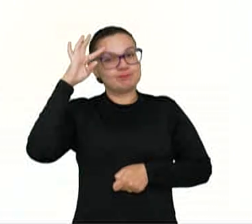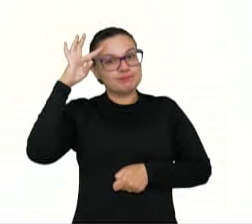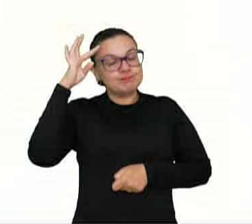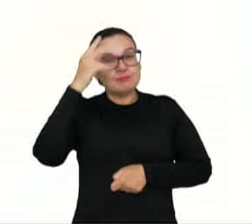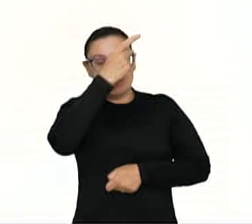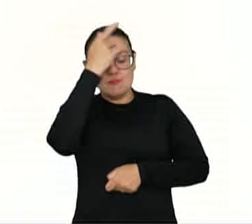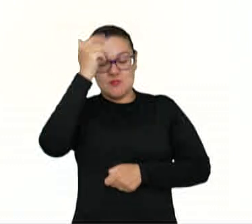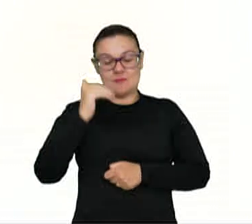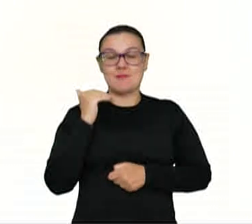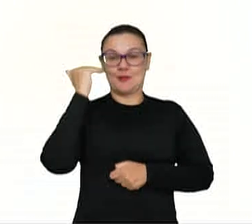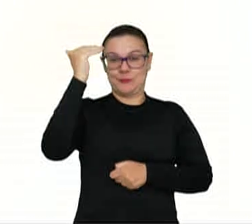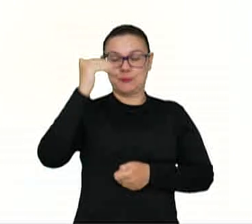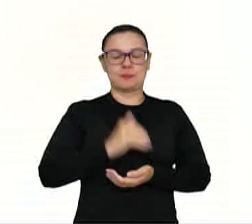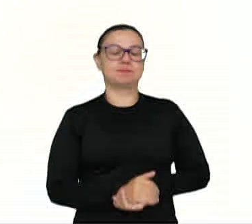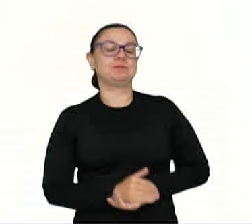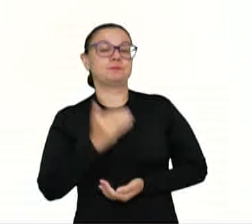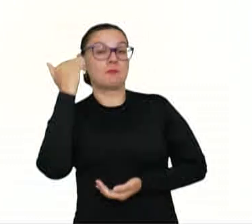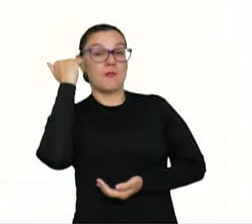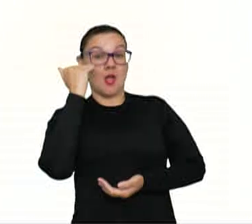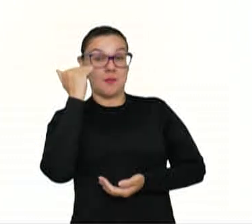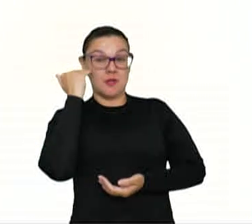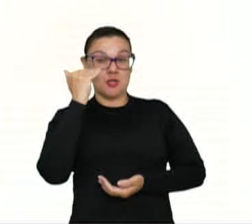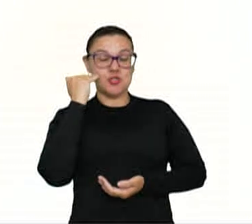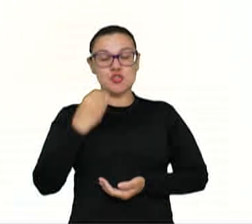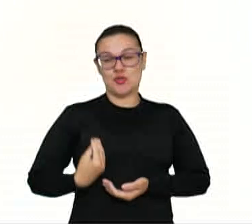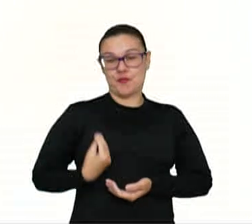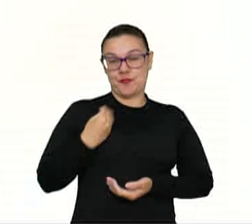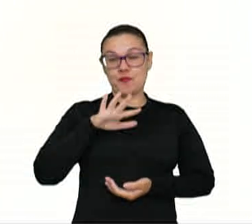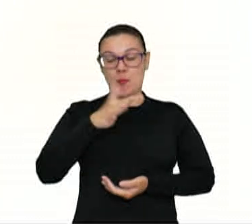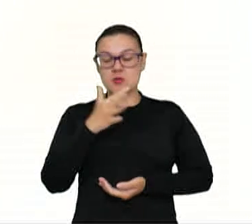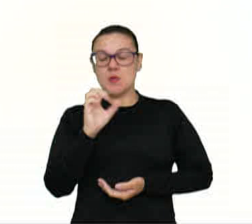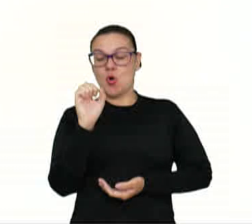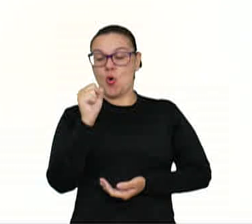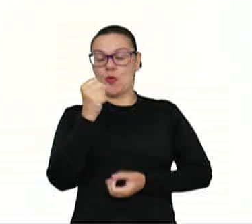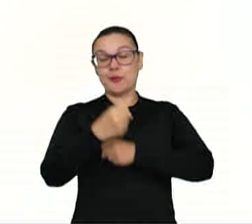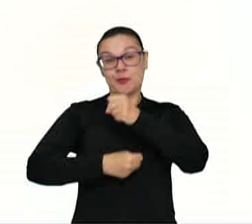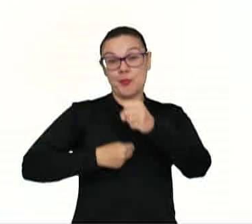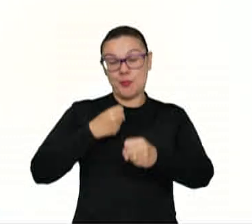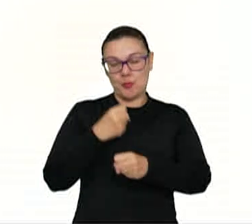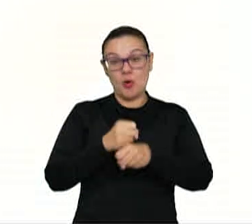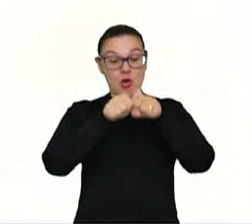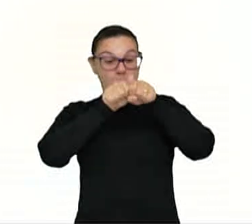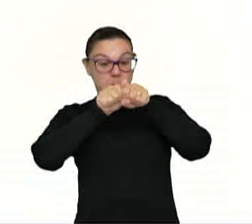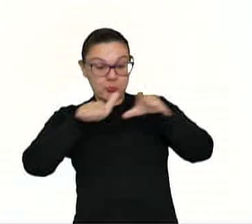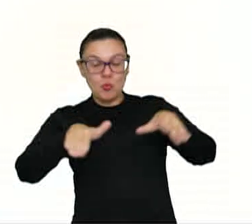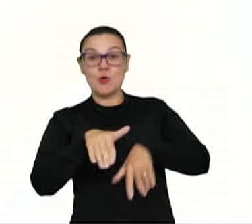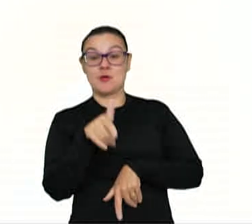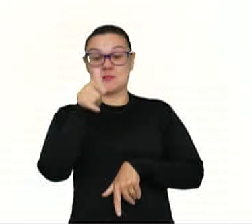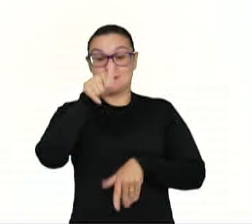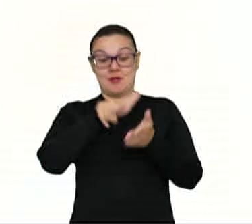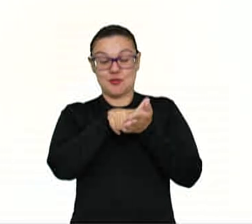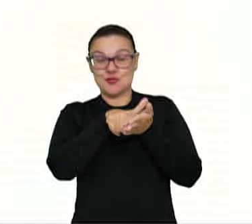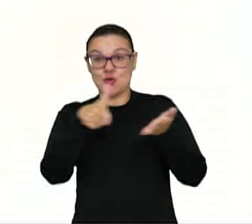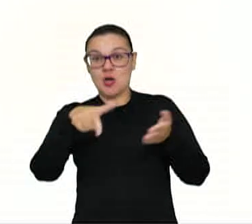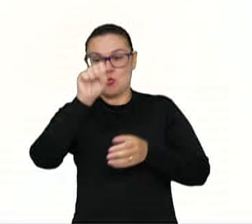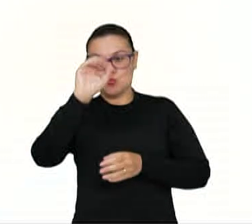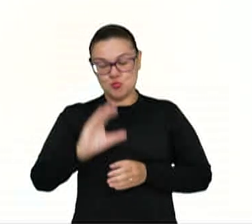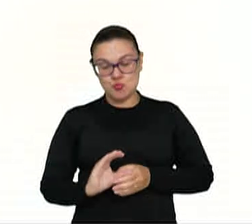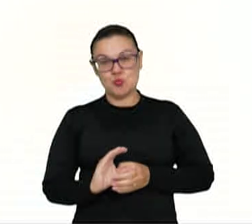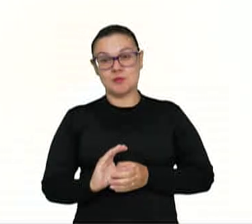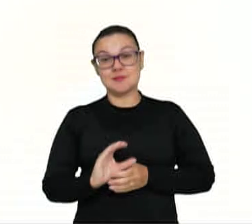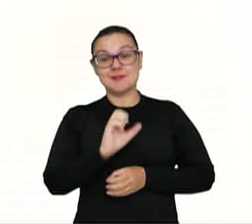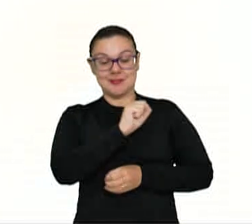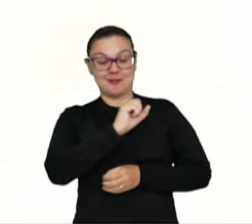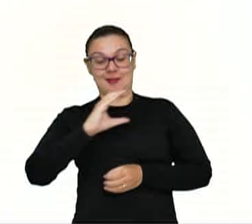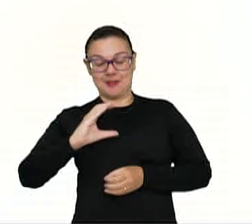reflexões. Armandinho existe há cerca de 8 anos e é publicado em 7 jornais do Sul, Santa Catarina e Rio Grande do